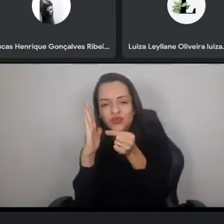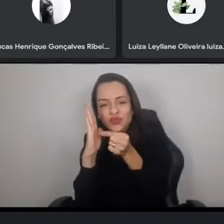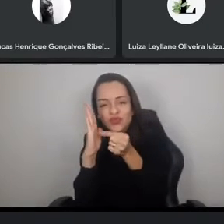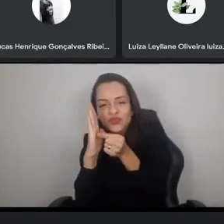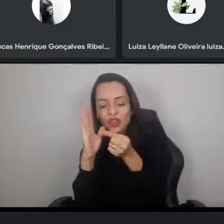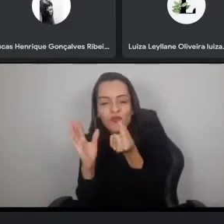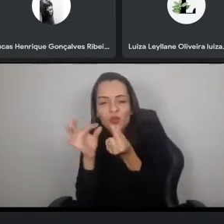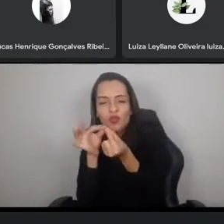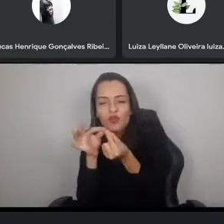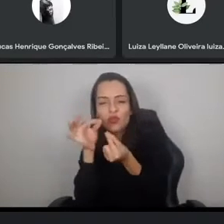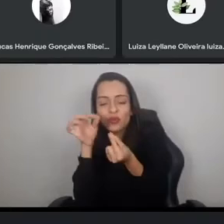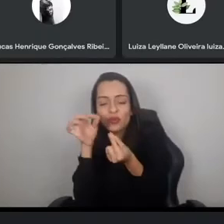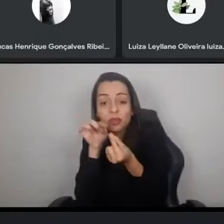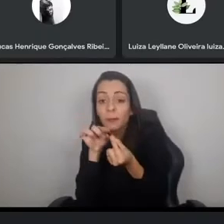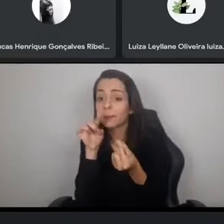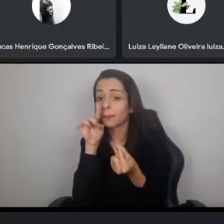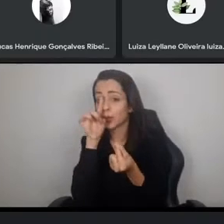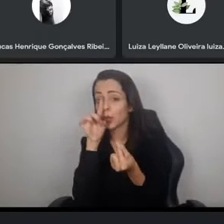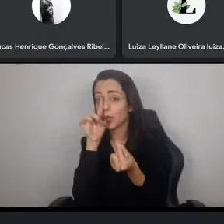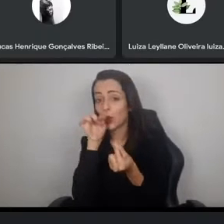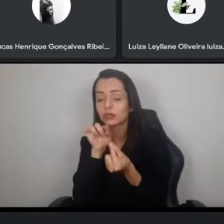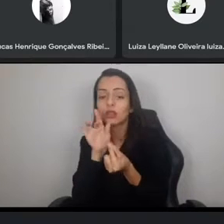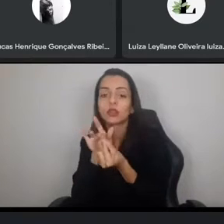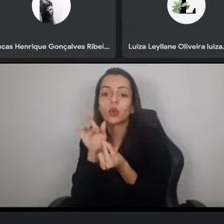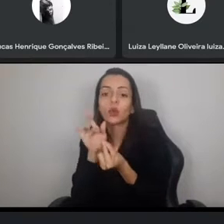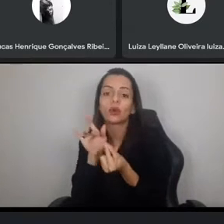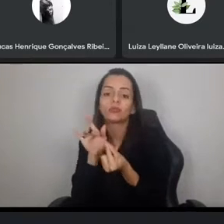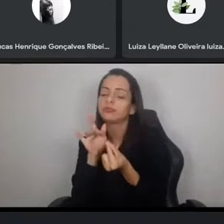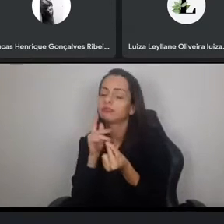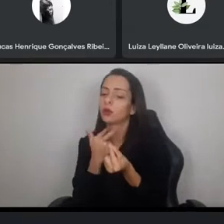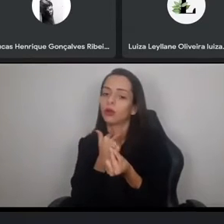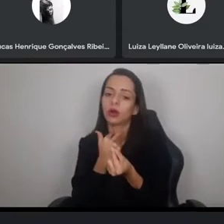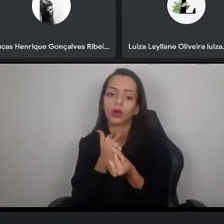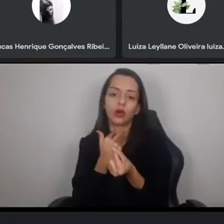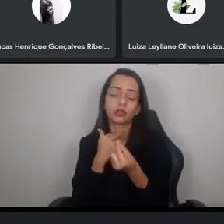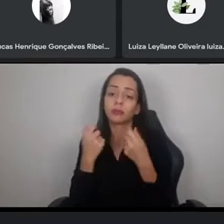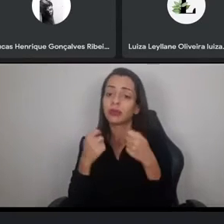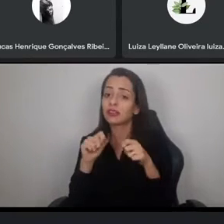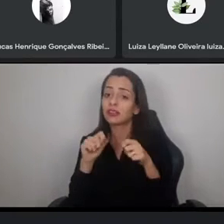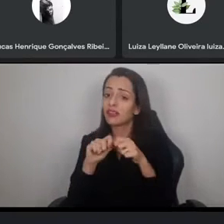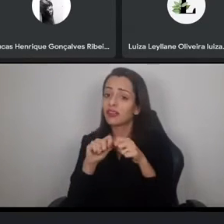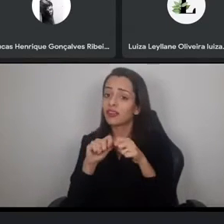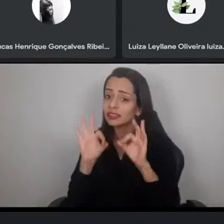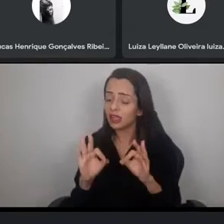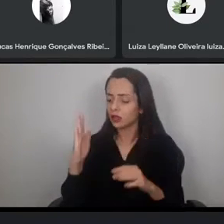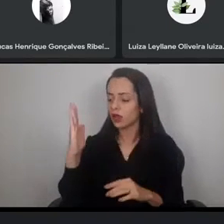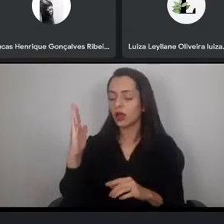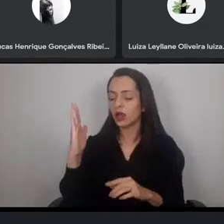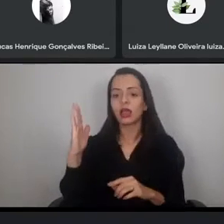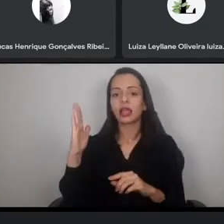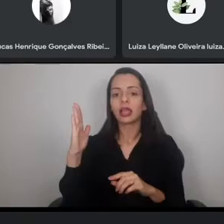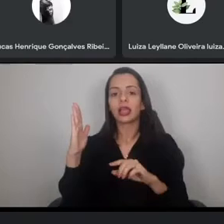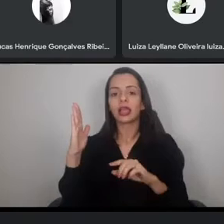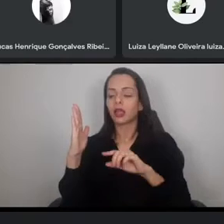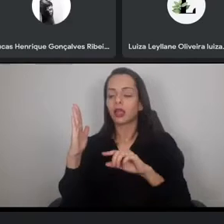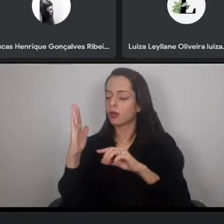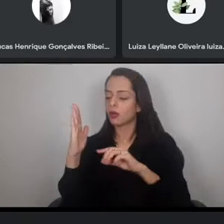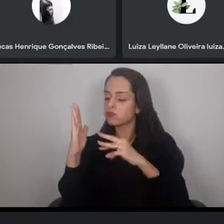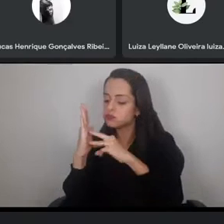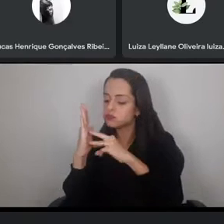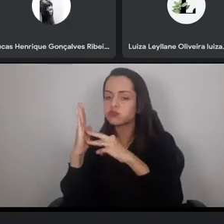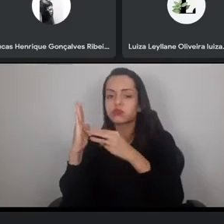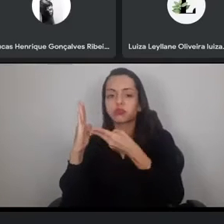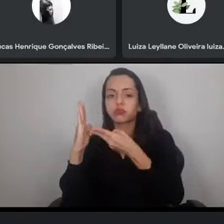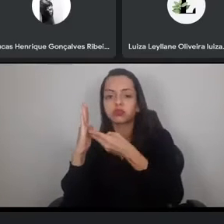é correto. Então, não devemos fazer isso. Devemos ter as tomadas também apropriadas para o tipo de equipamento a ser